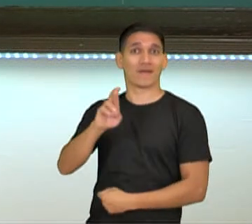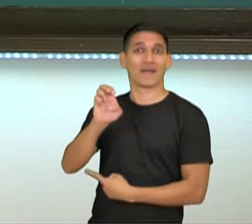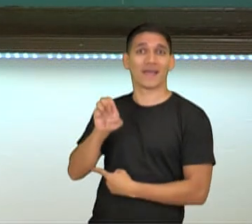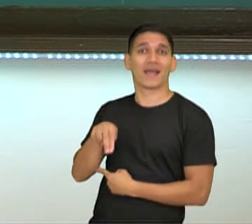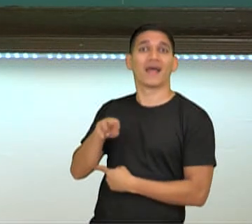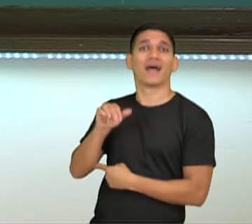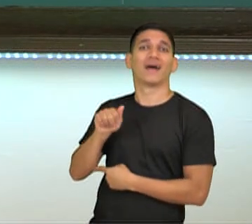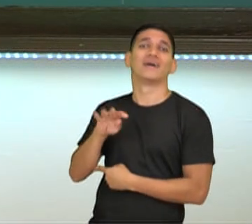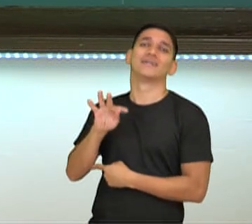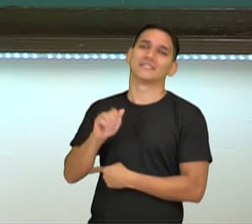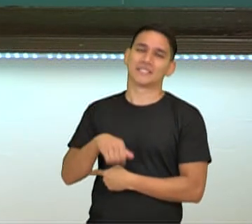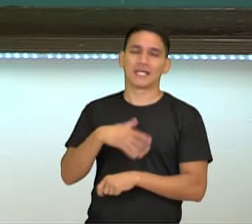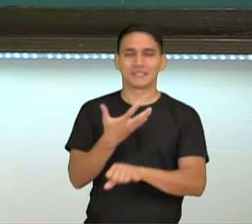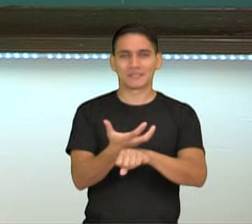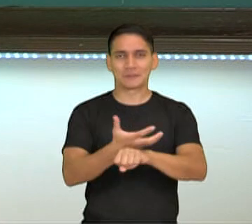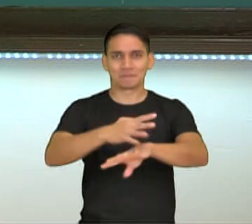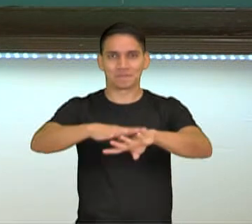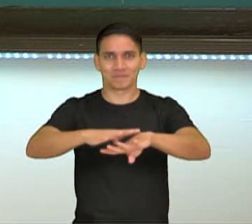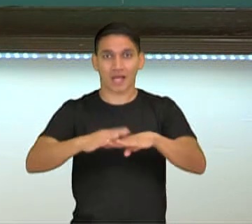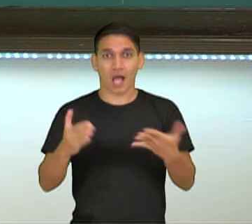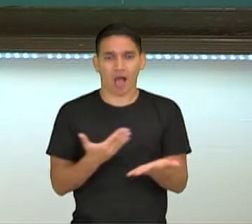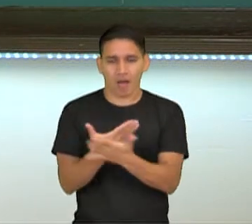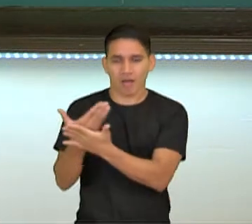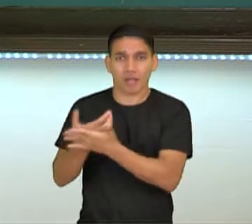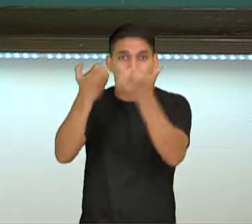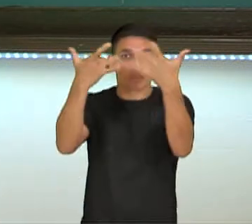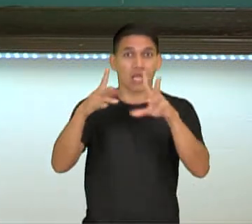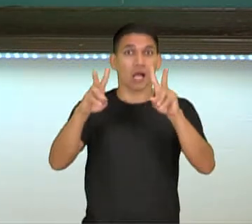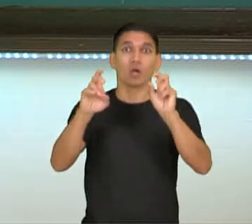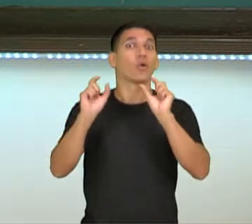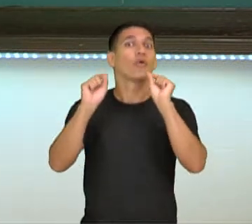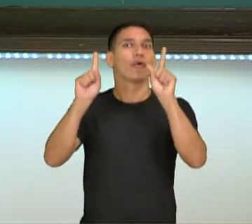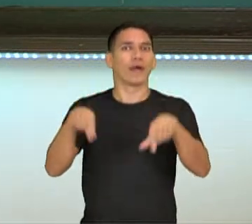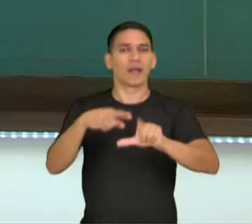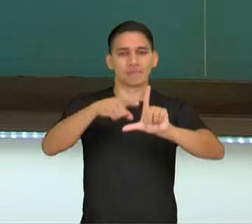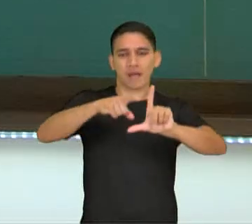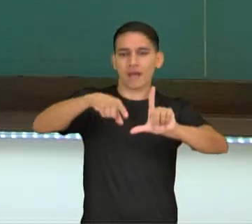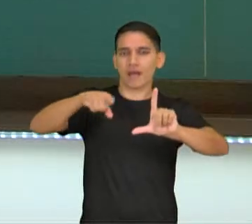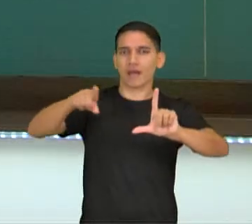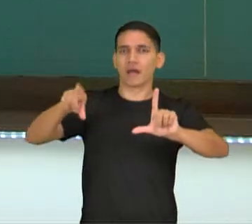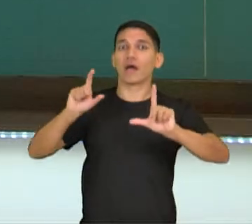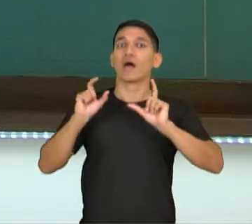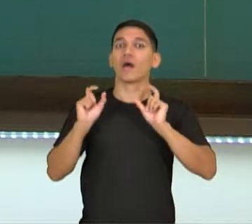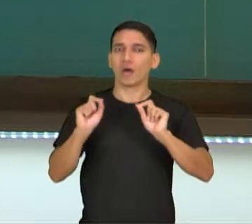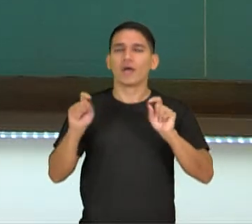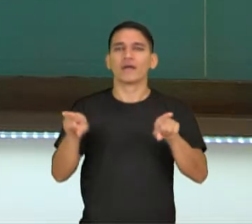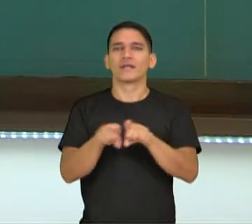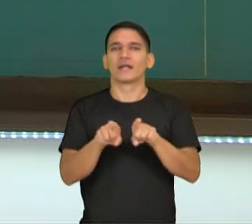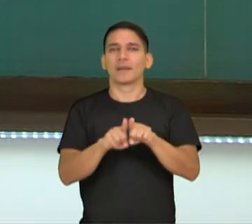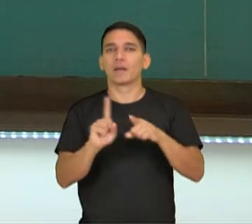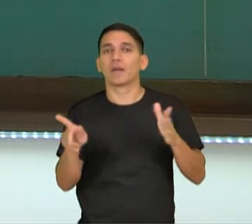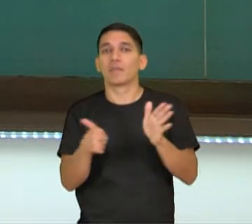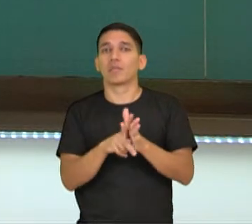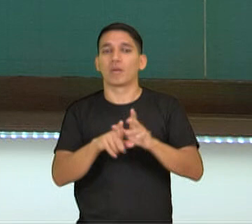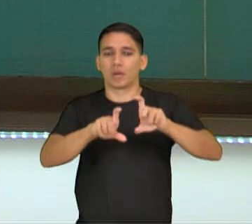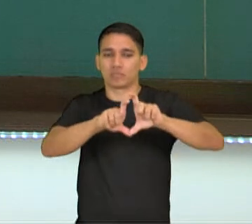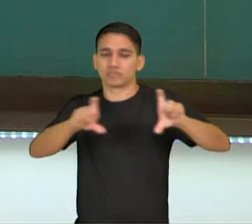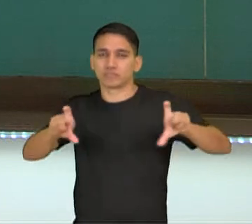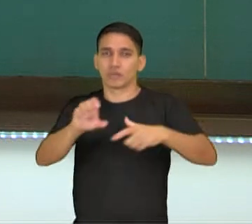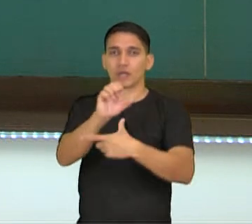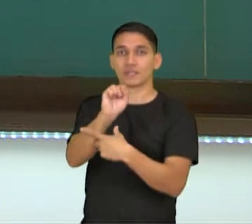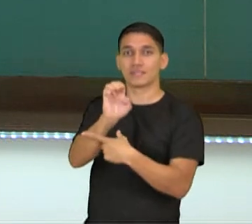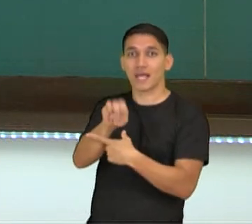disciplina de Matemática, e nesta aula nós vamos falar sobre o gráfico de uma função seno. Vamos